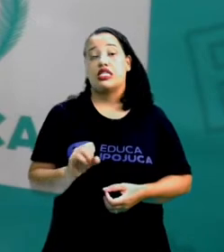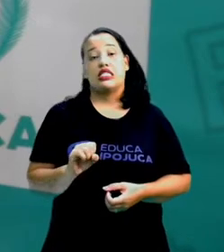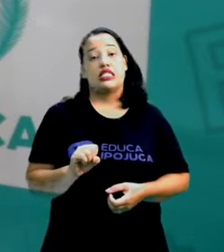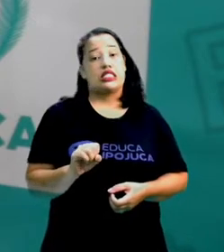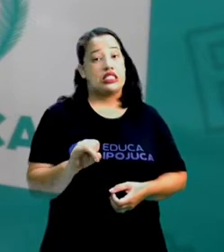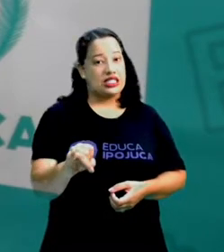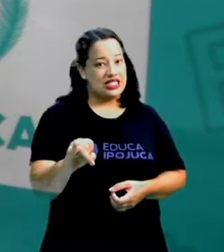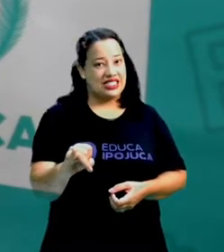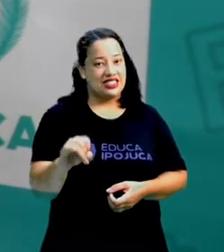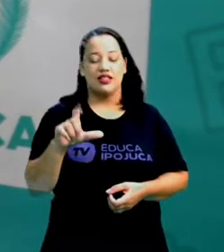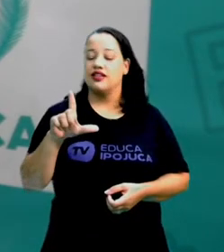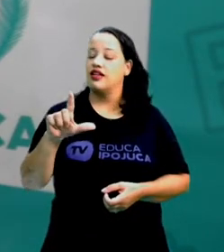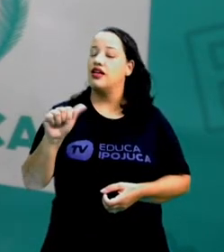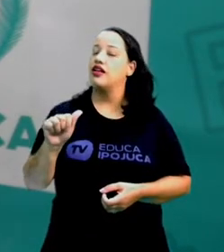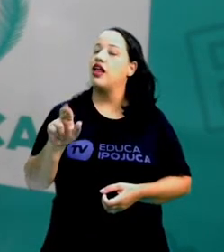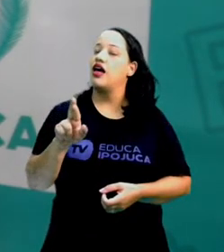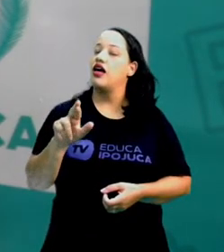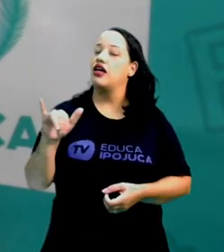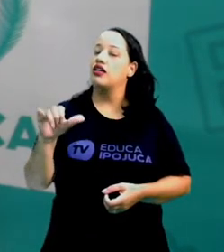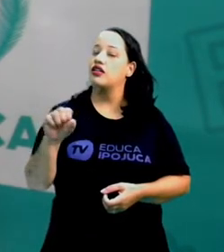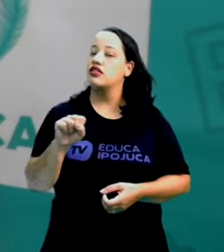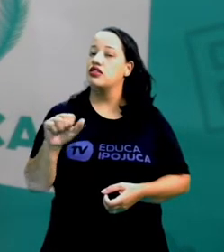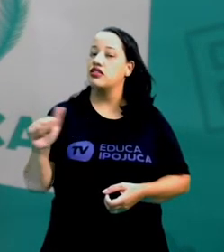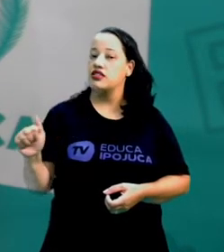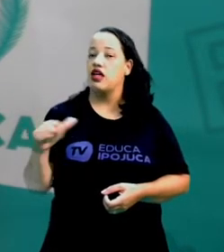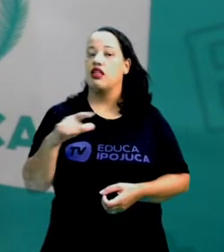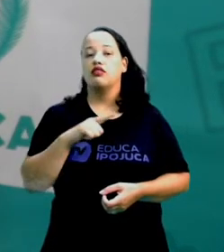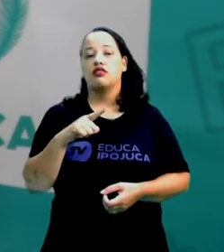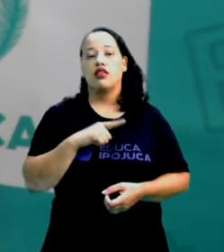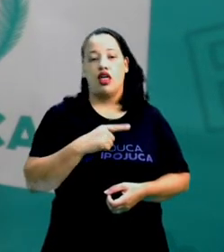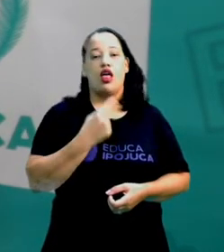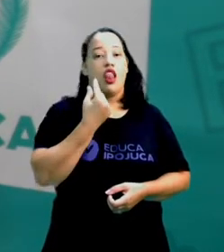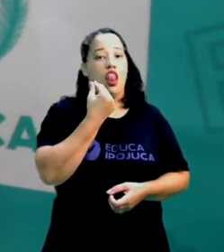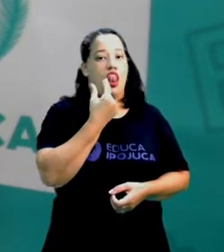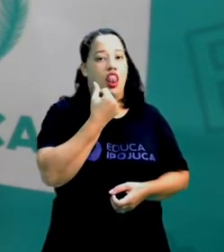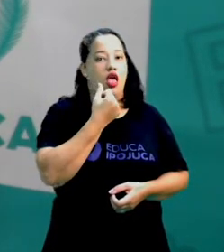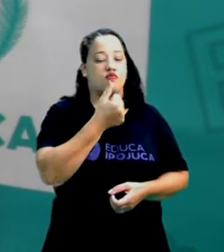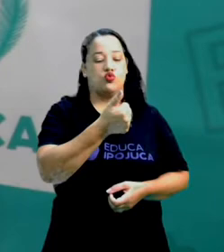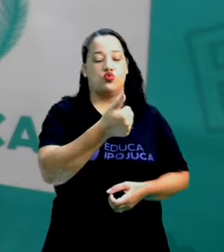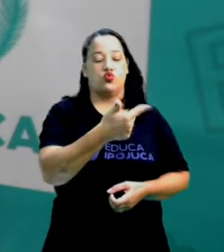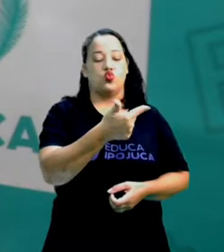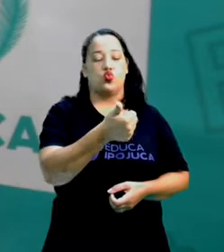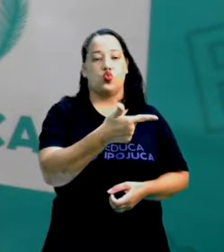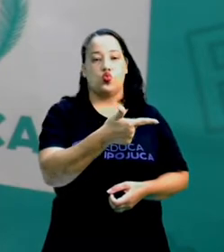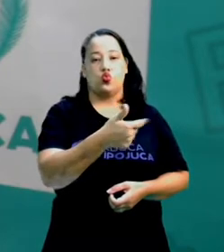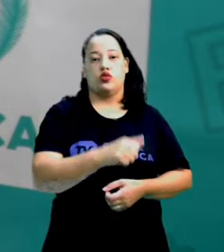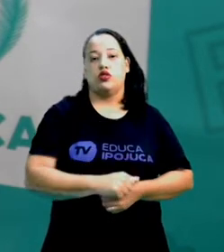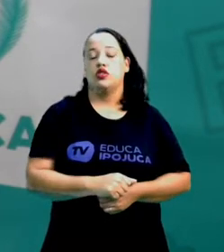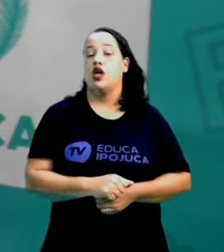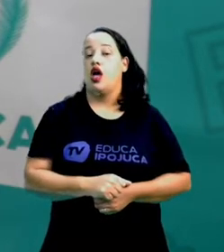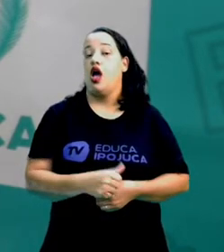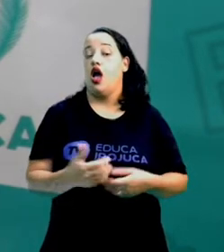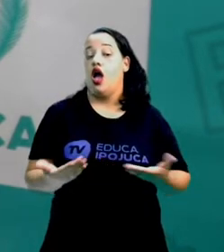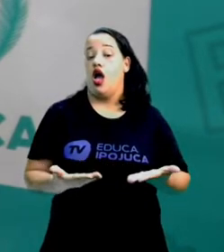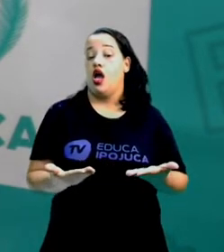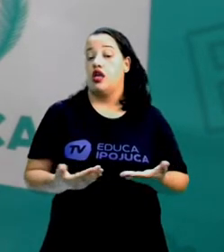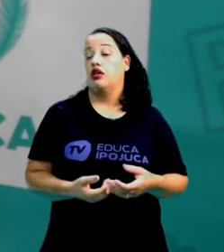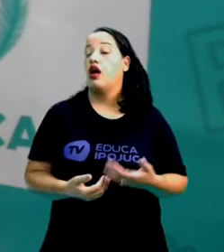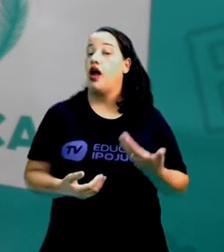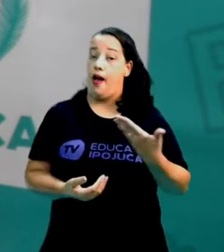Se Larissa, ela tem 12 lápis e ela tem